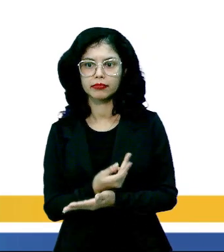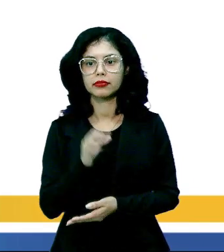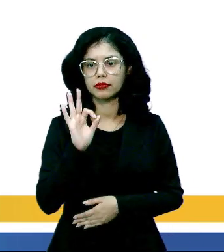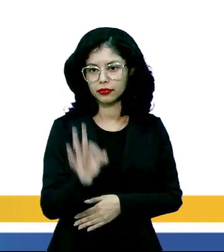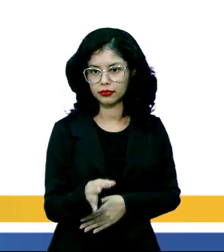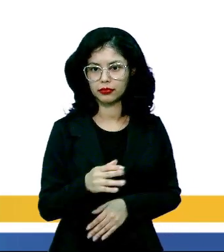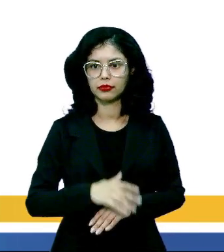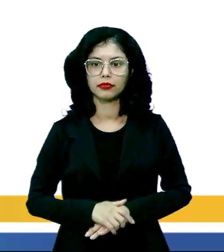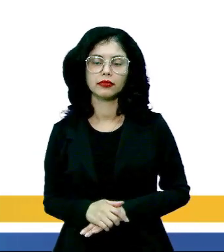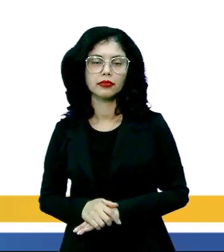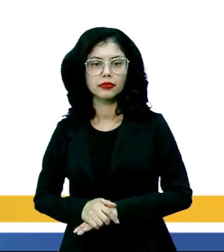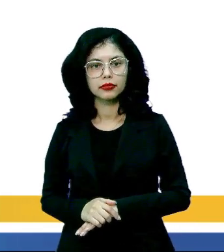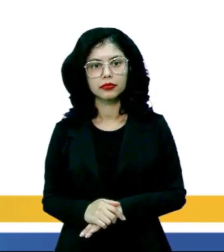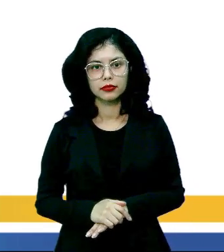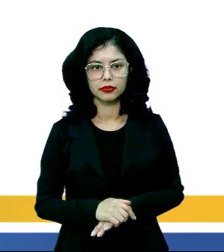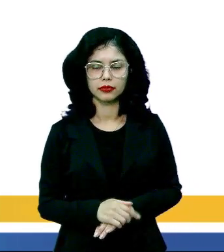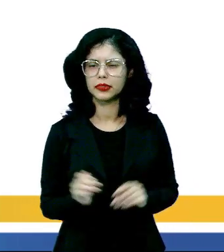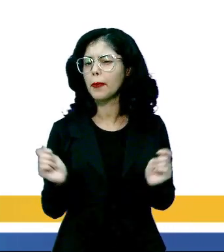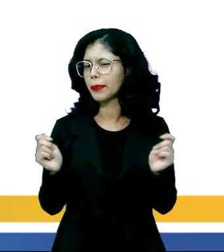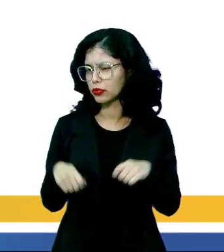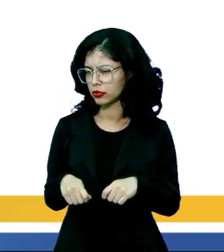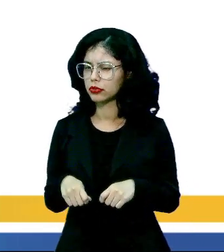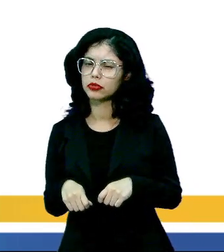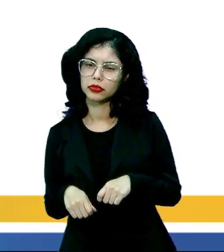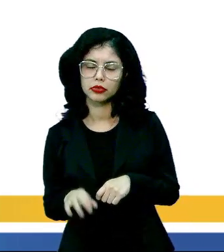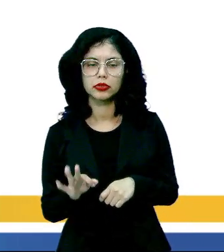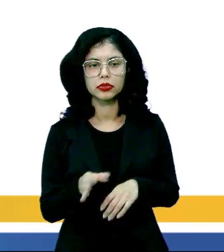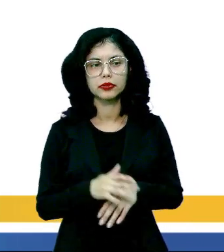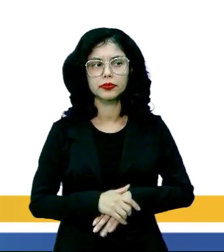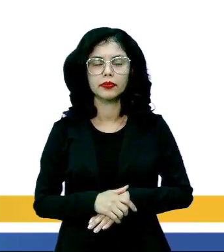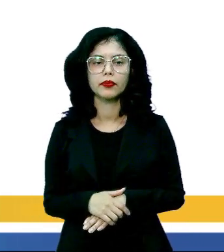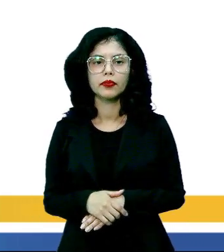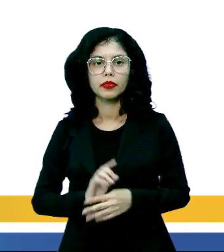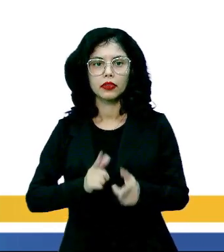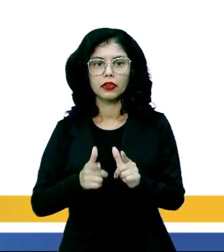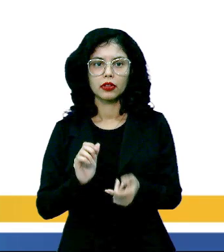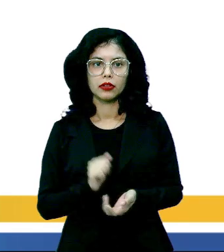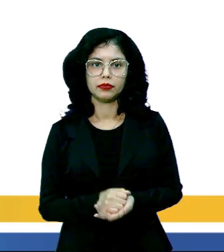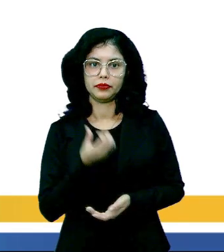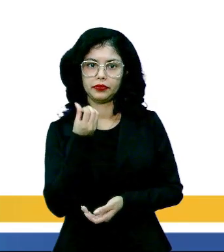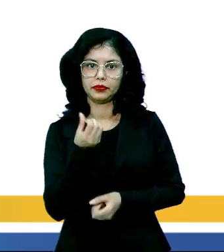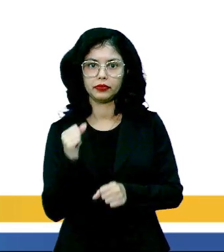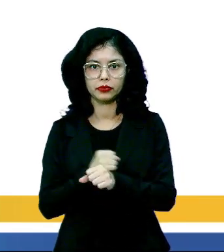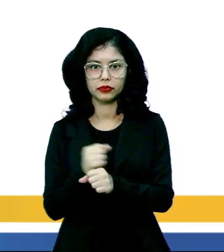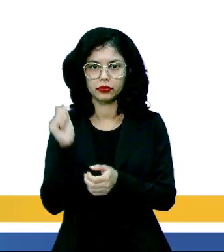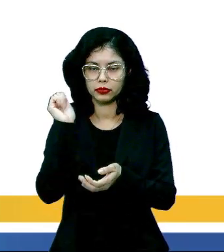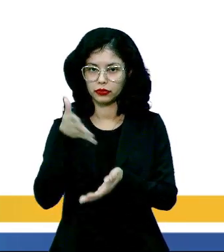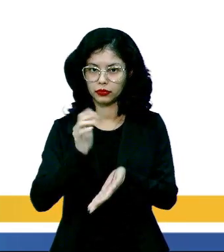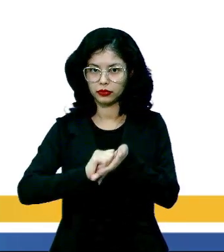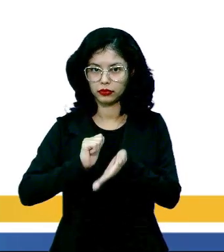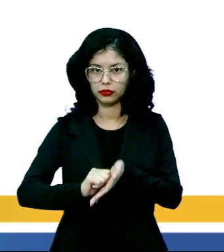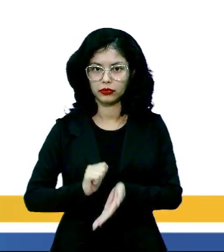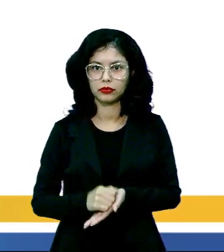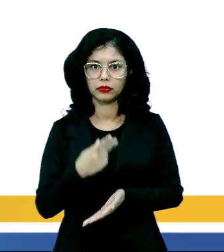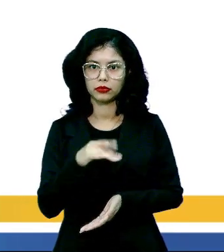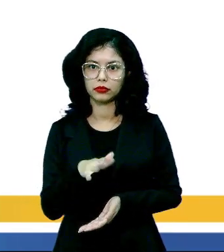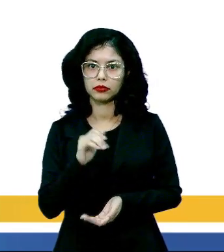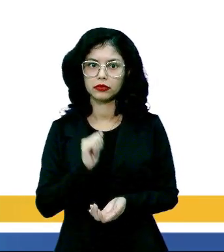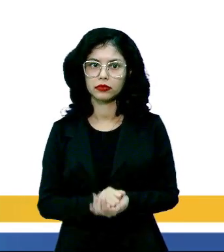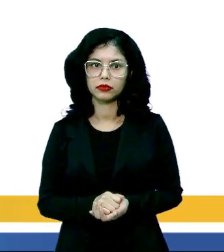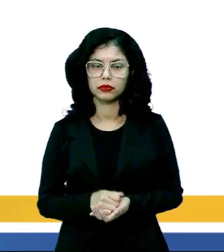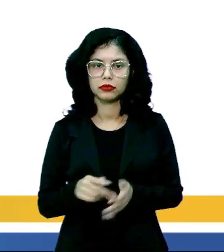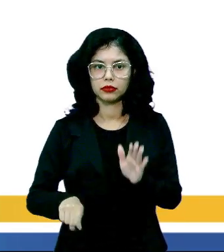e as que estão aí Possivelmente certas tá então ali primeiro tá dizendo aos seis anos já escrevia poemas